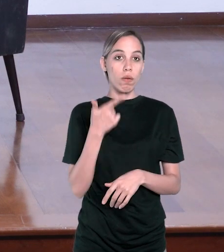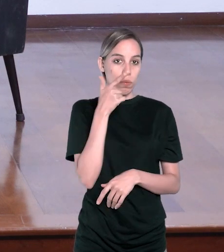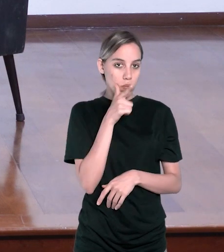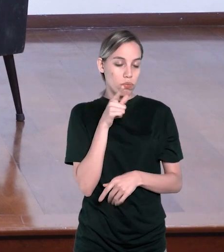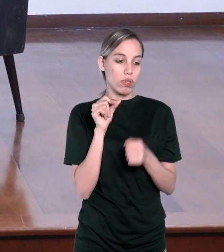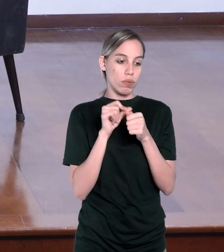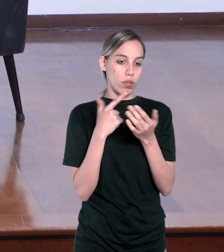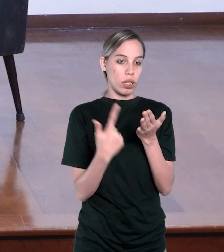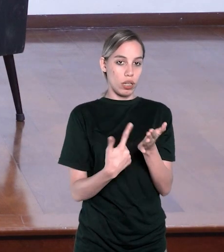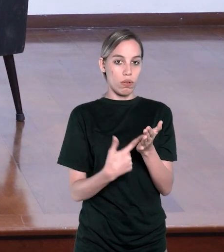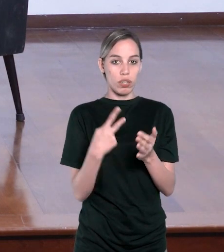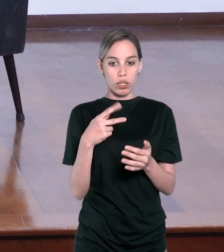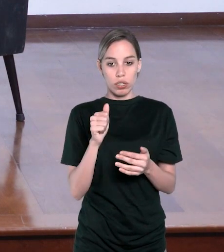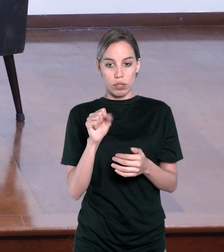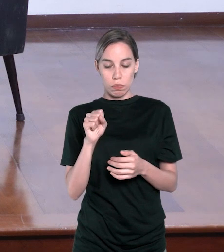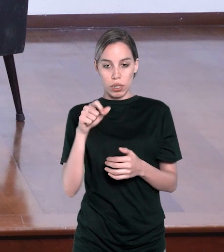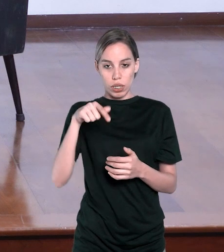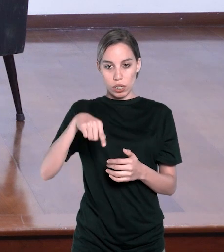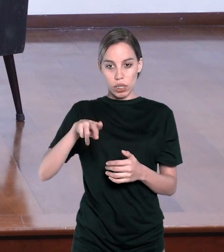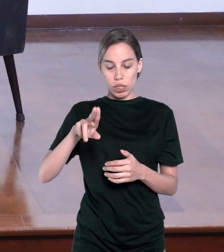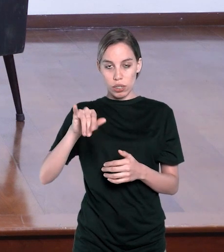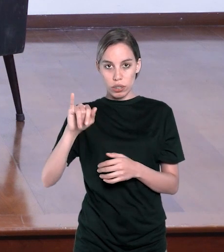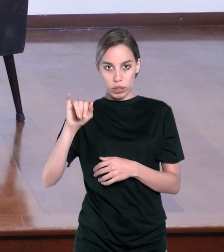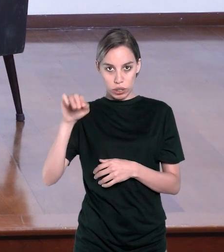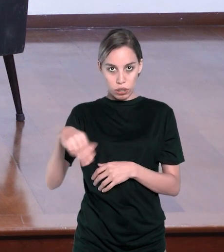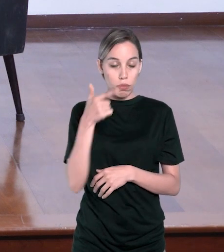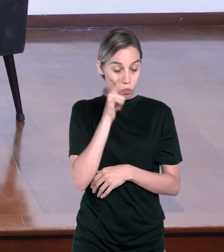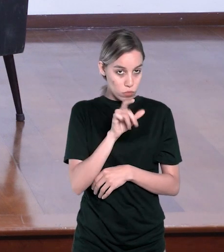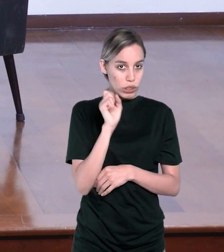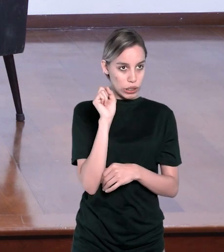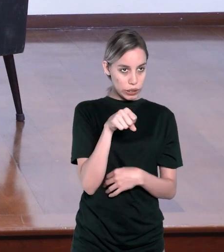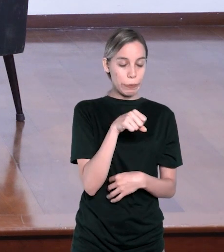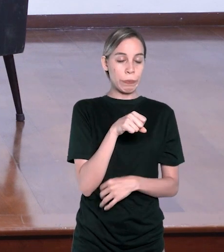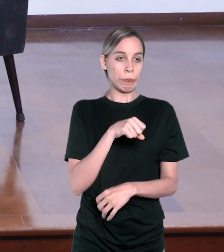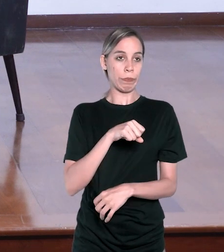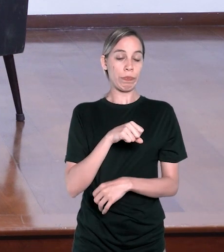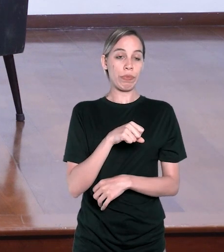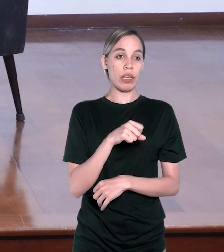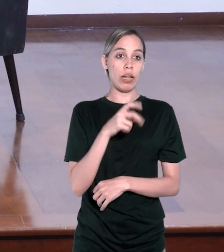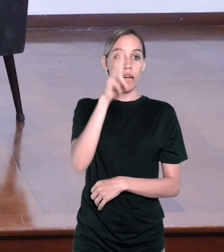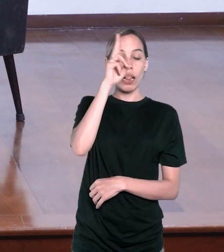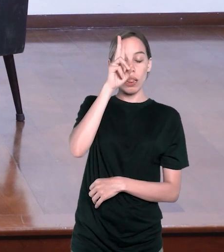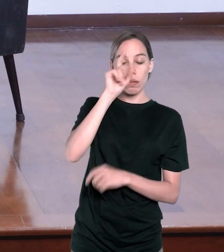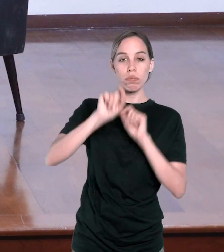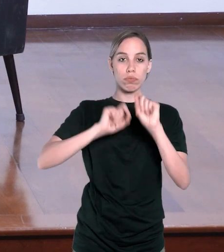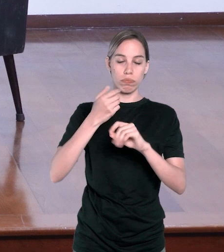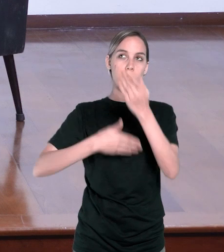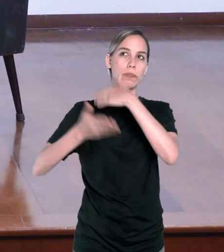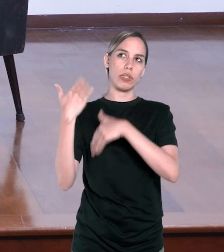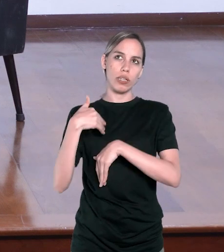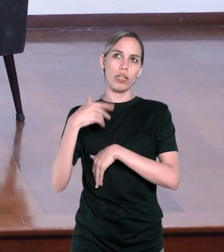Pasquim, que eu muito me orgulho desse projeto. E eu me lembro que, na época, quem me